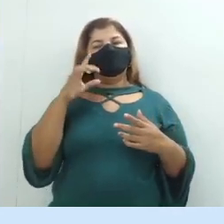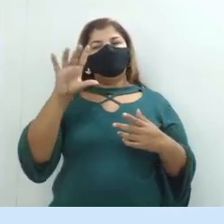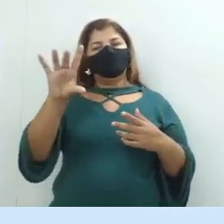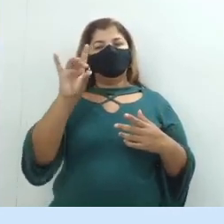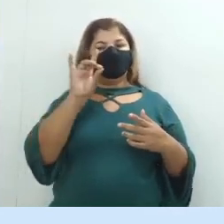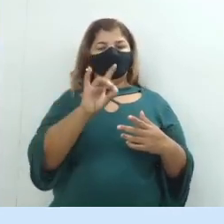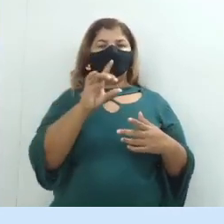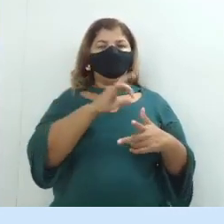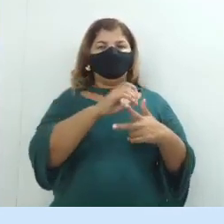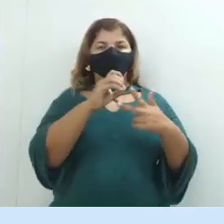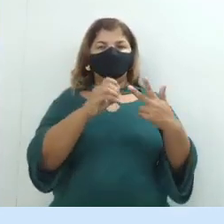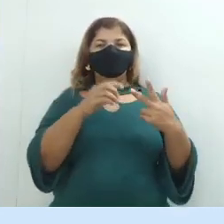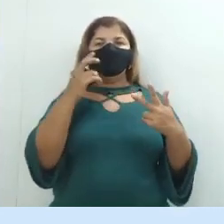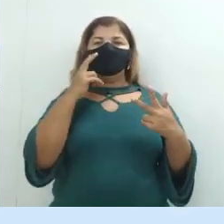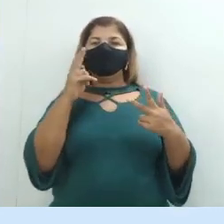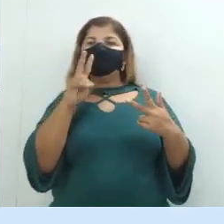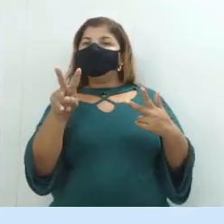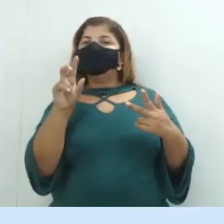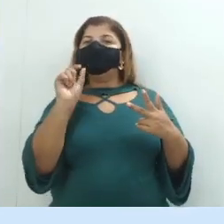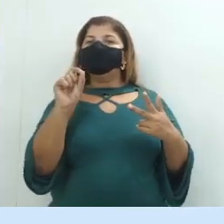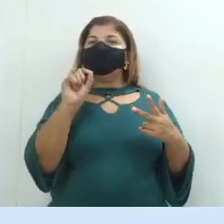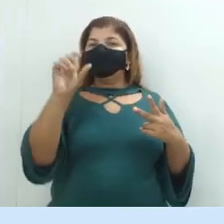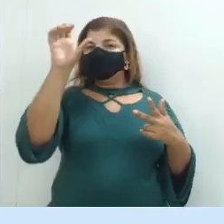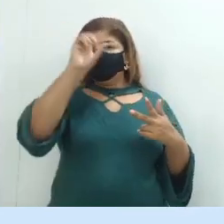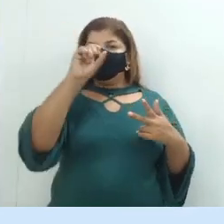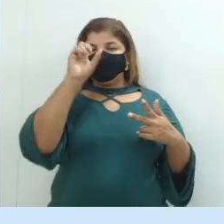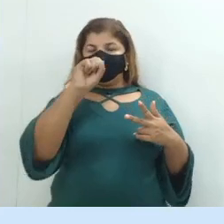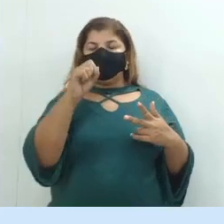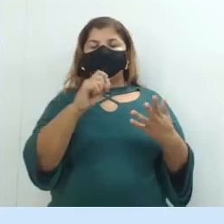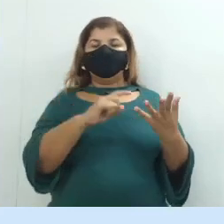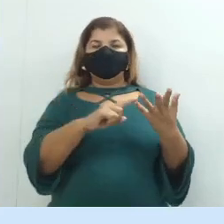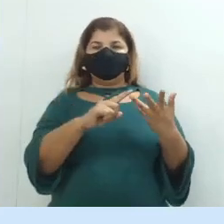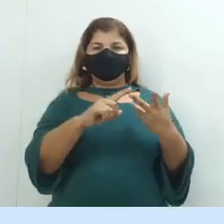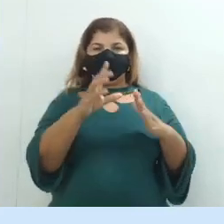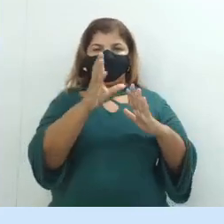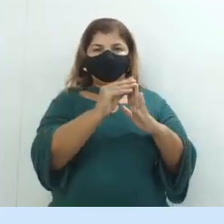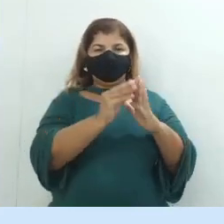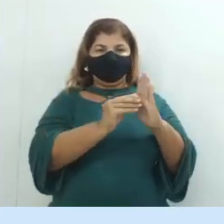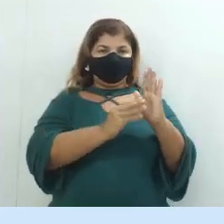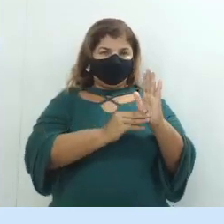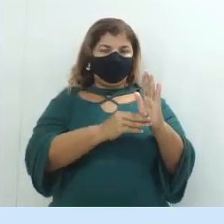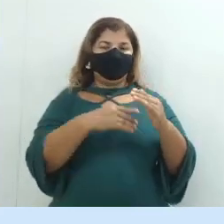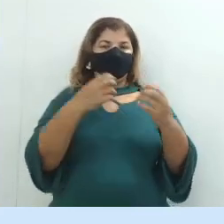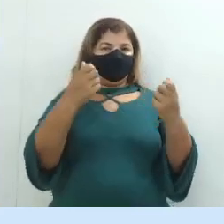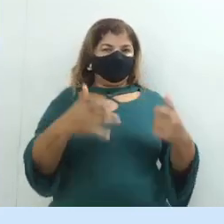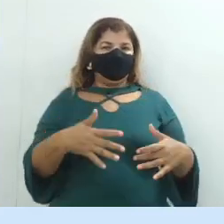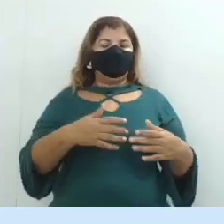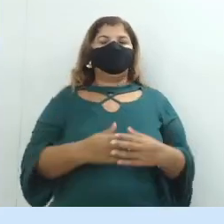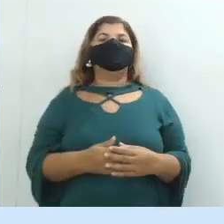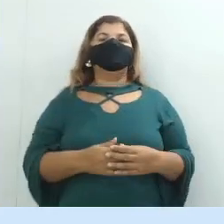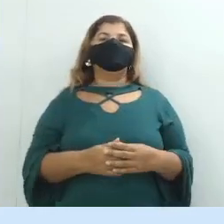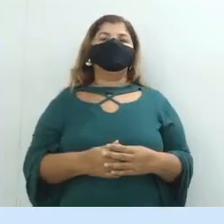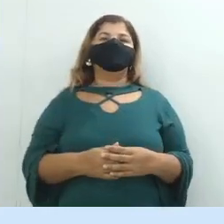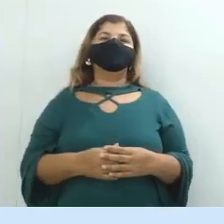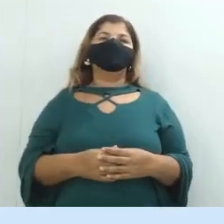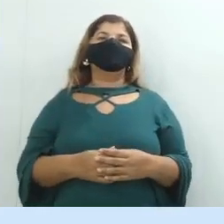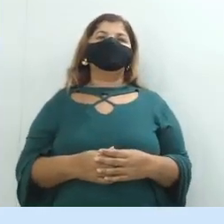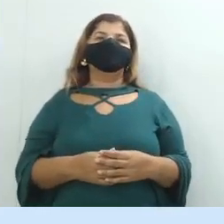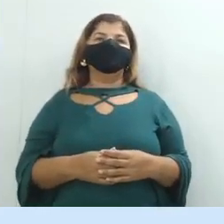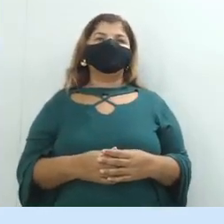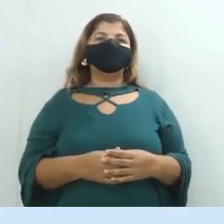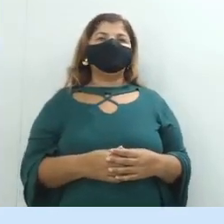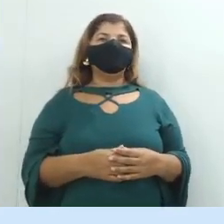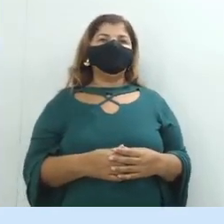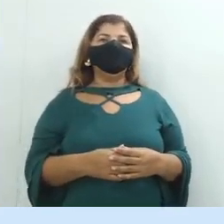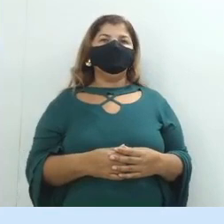gente aprendeu, o que a gente tem aprendido desses conteúdos todos que a gente tem falado aqui, tá? Então, olha, continuando aí com